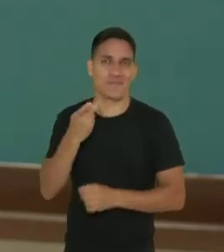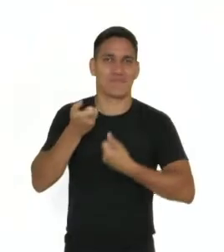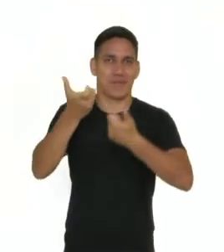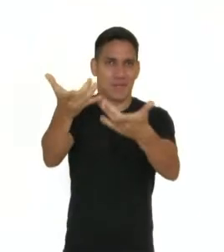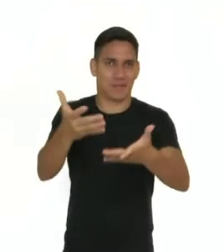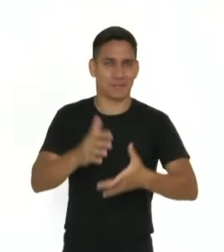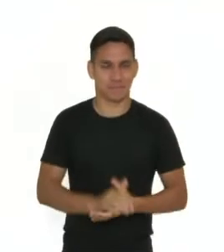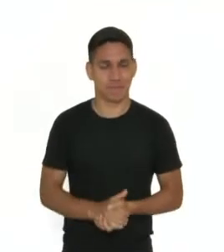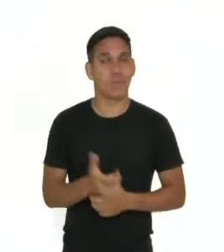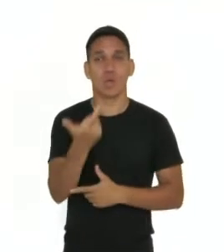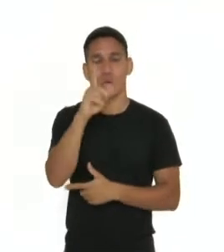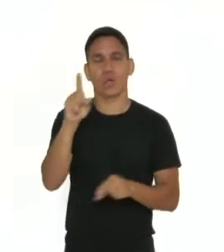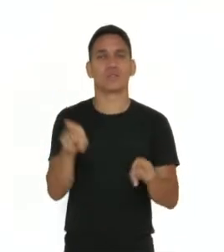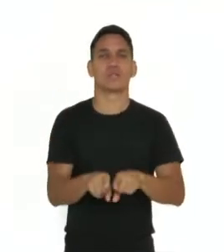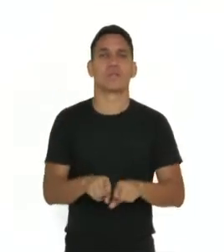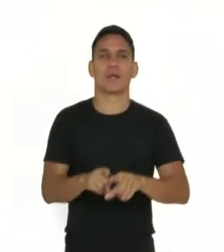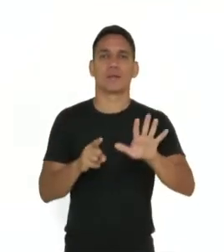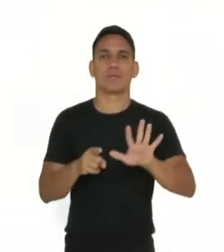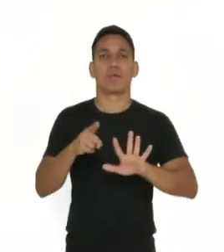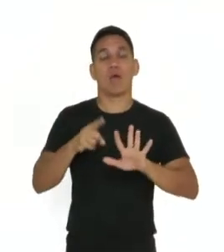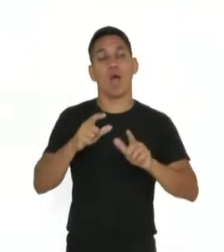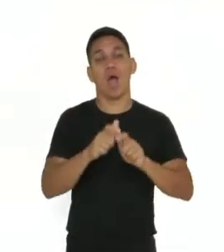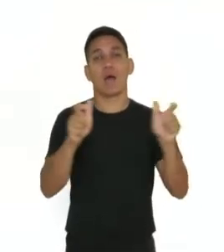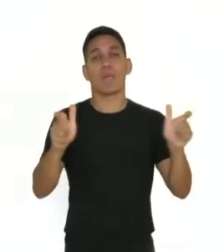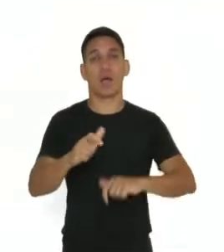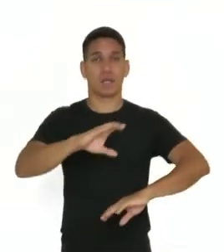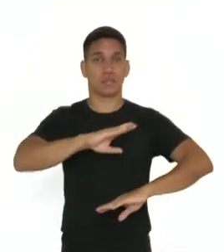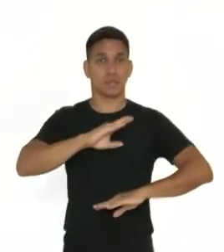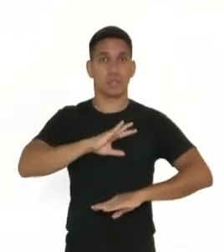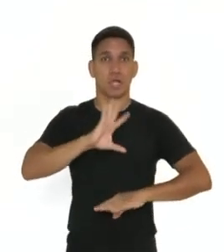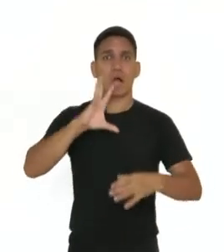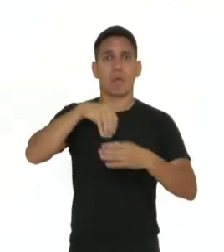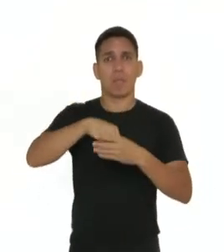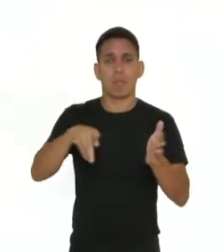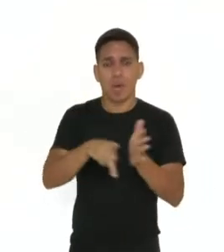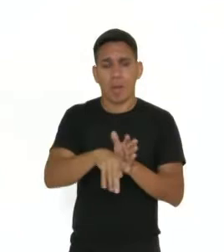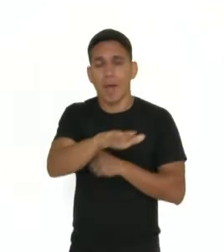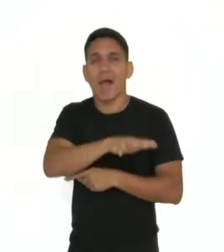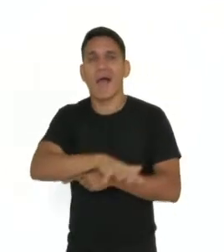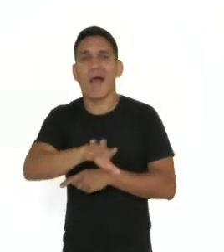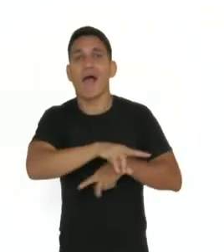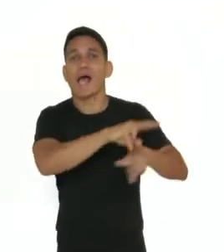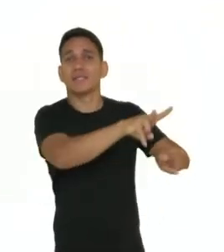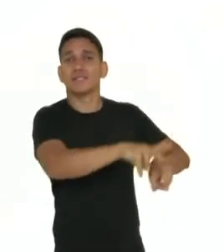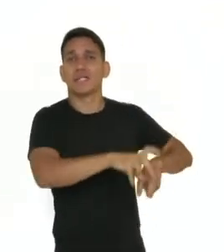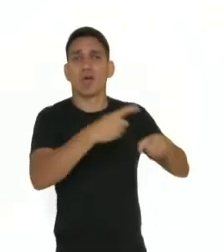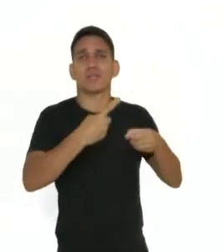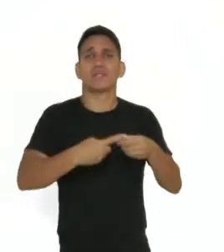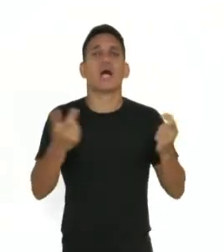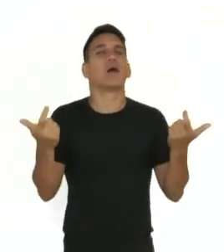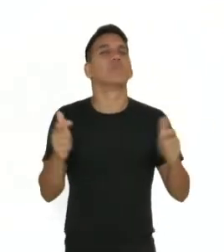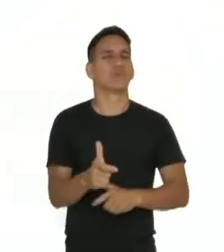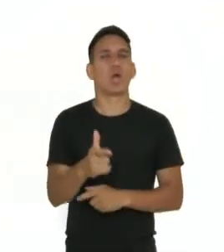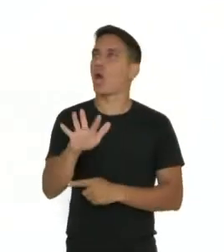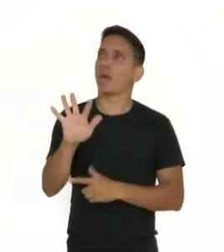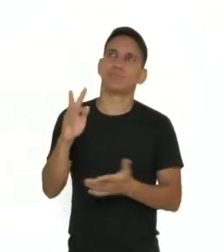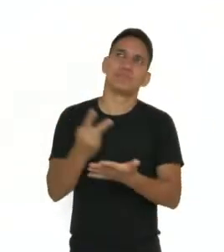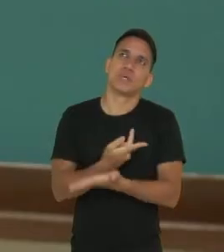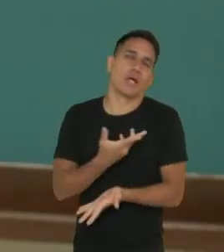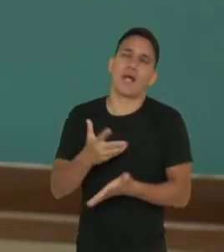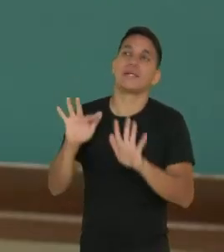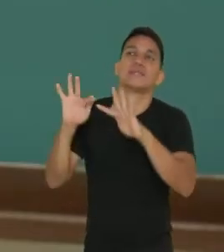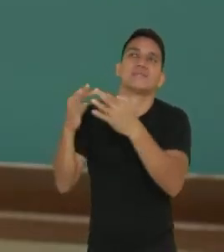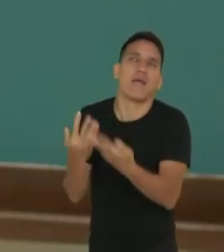Que mais? A maioria dos casos ela tem como espaço interior, pequenas cidades, né? Aquela coisa, um familiar, um